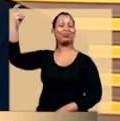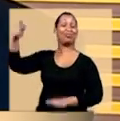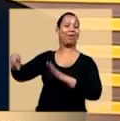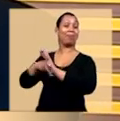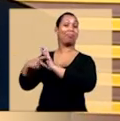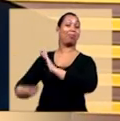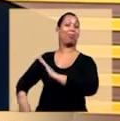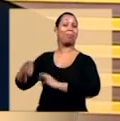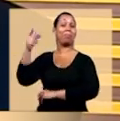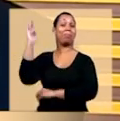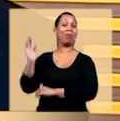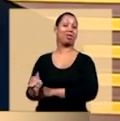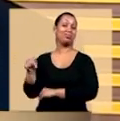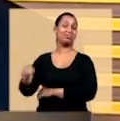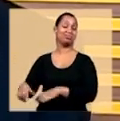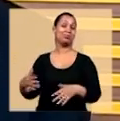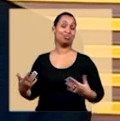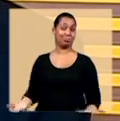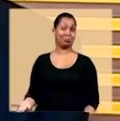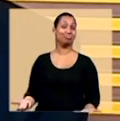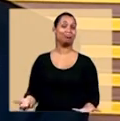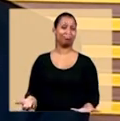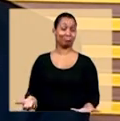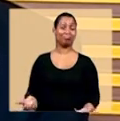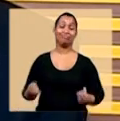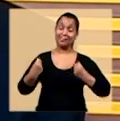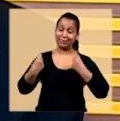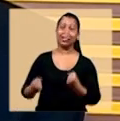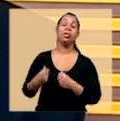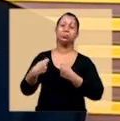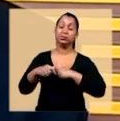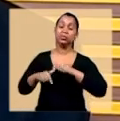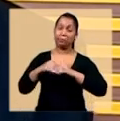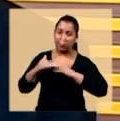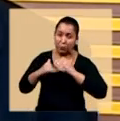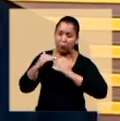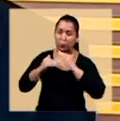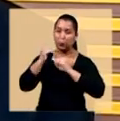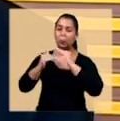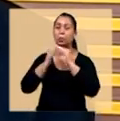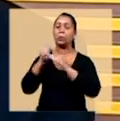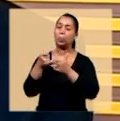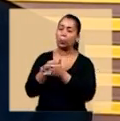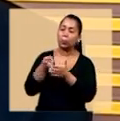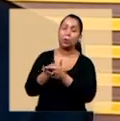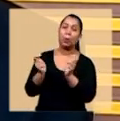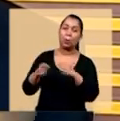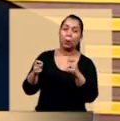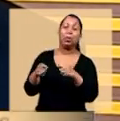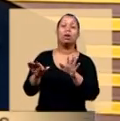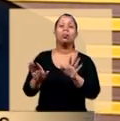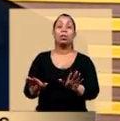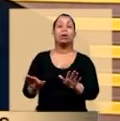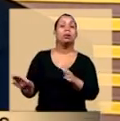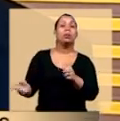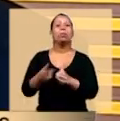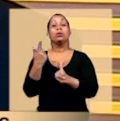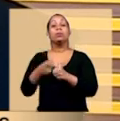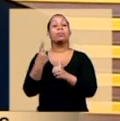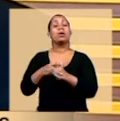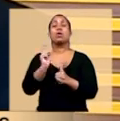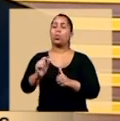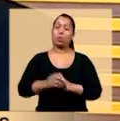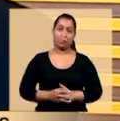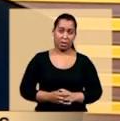cultura, infelizmente, né? Nós temos um problema grave cultural, que precisa ser trabalhado, enfrentado, e para isso é